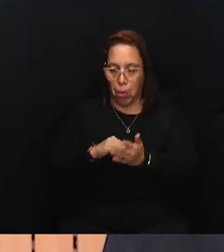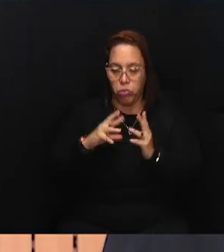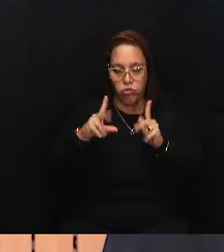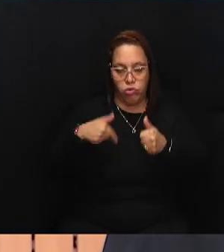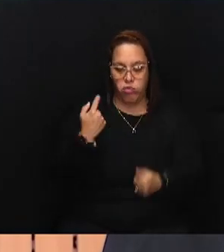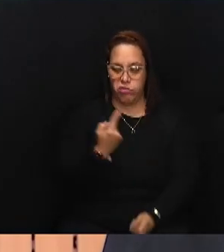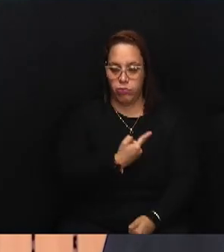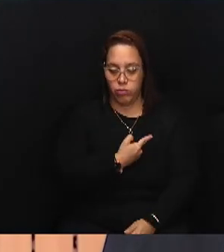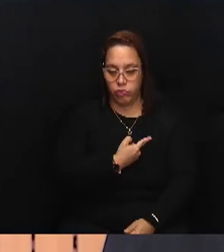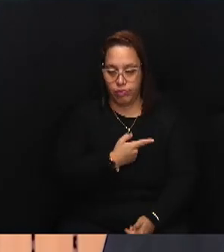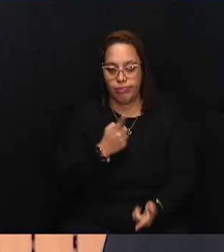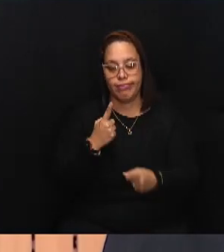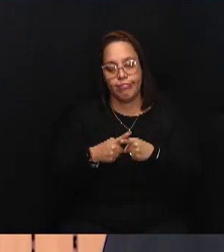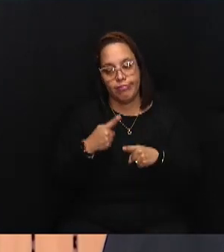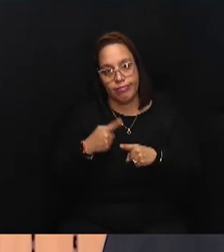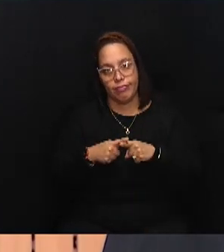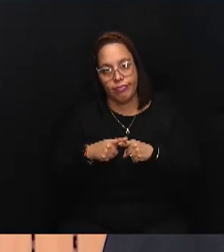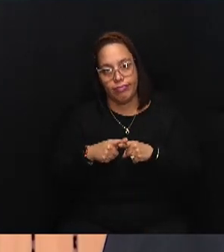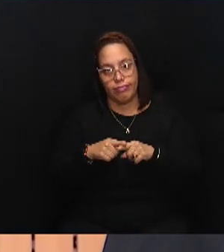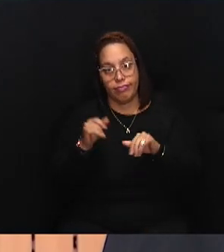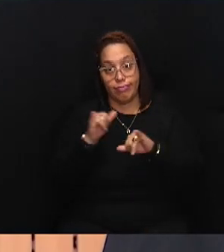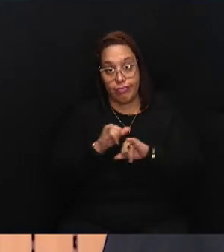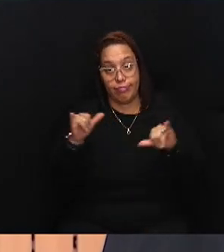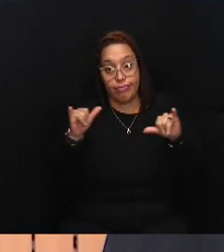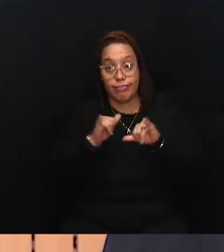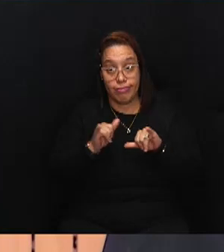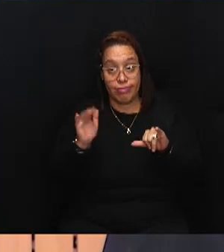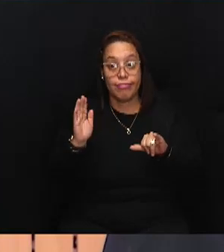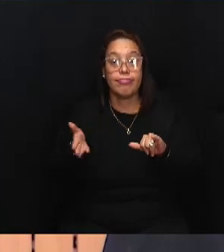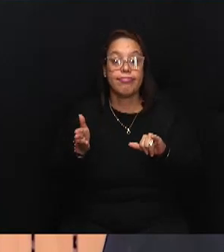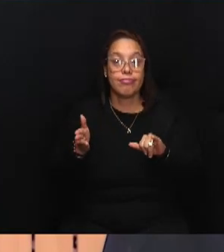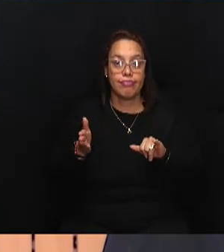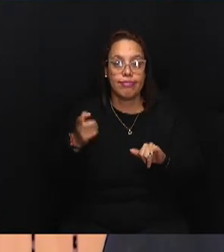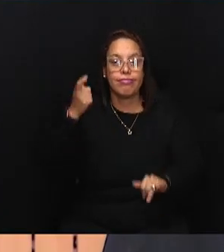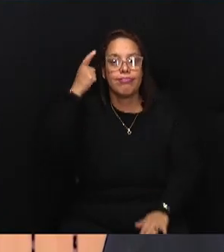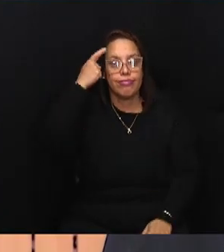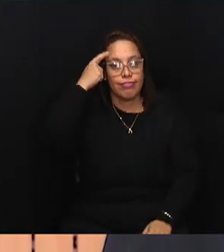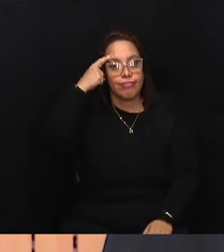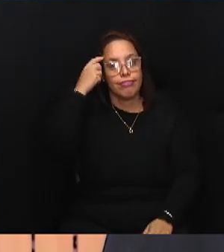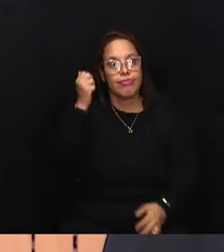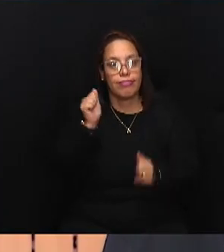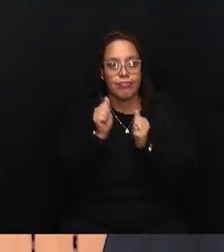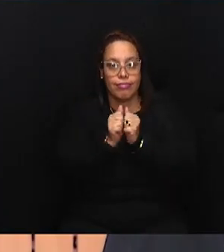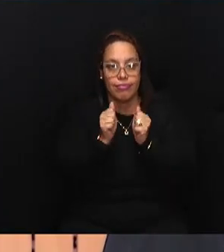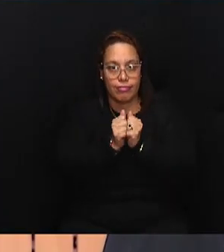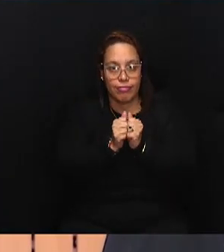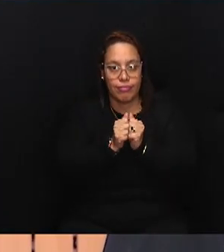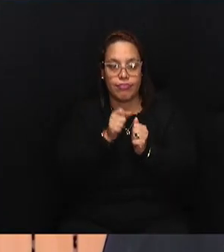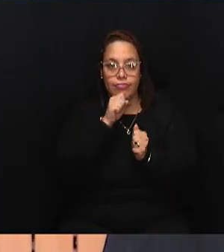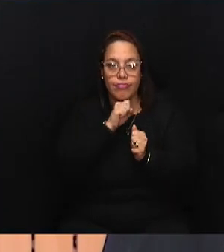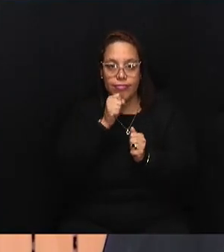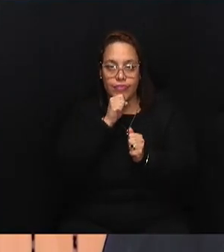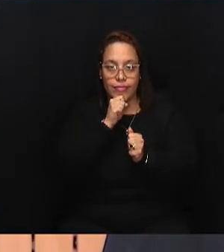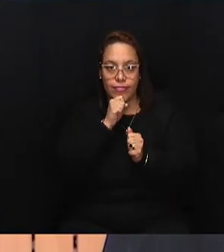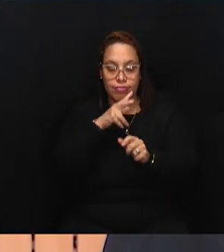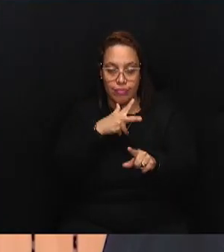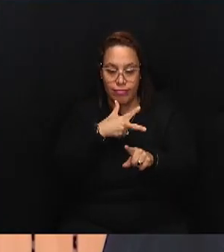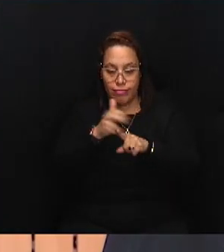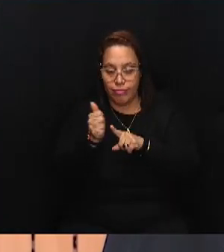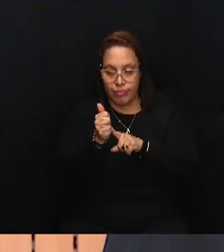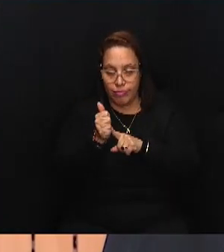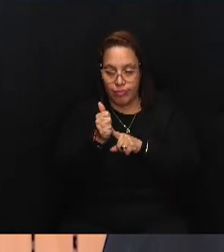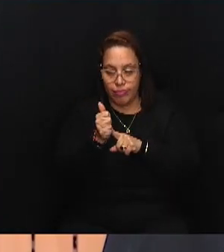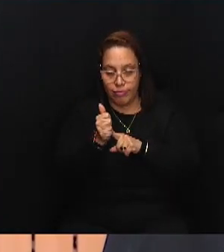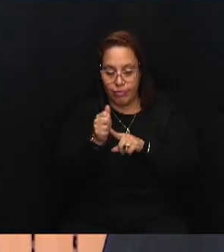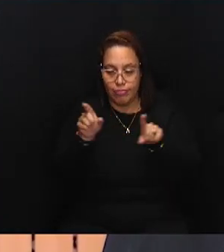nós, até porque o slogan da campanha a gente já foi pensado aí em conjunto, que é envelhecer é uma conquista, e